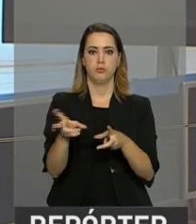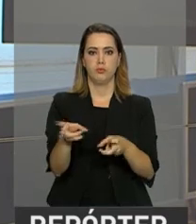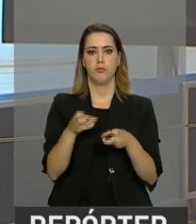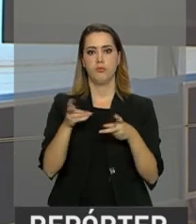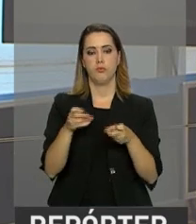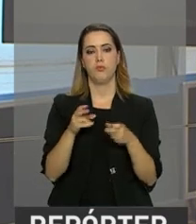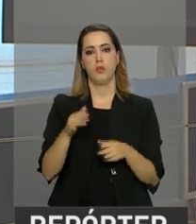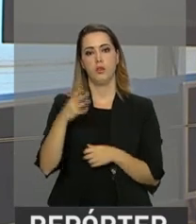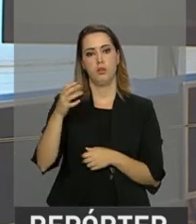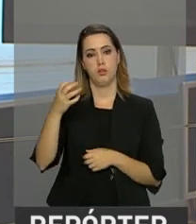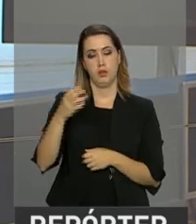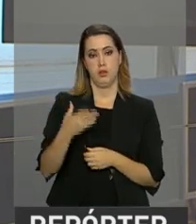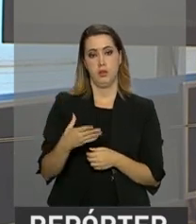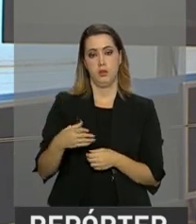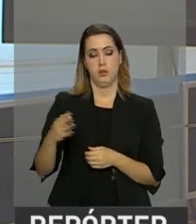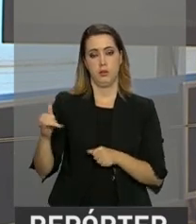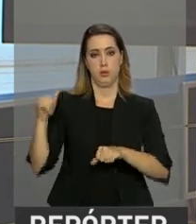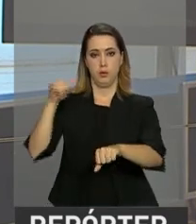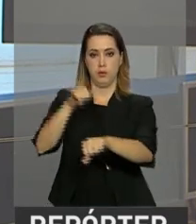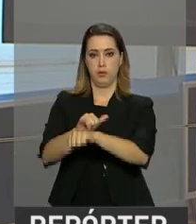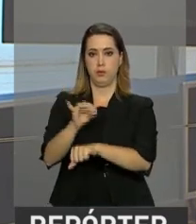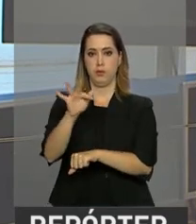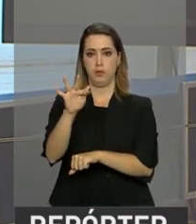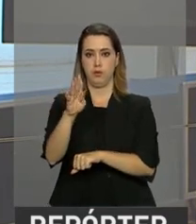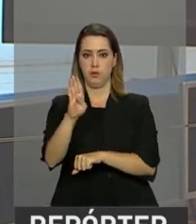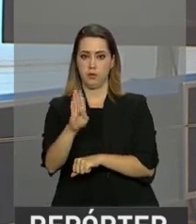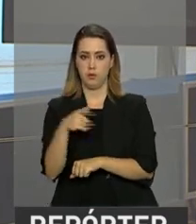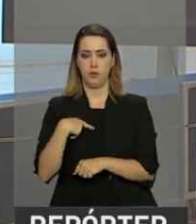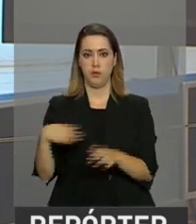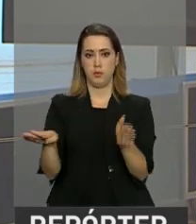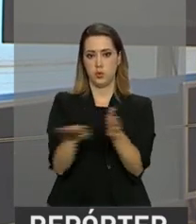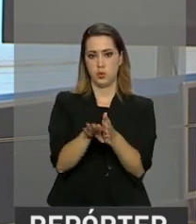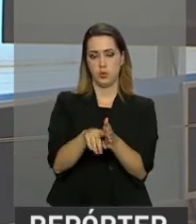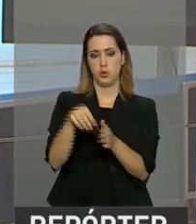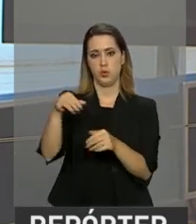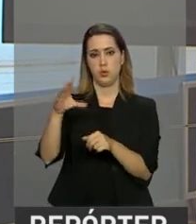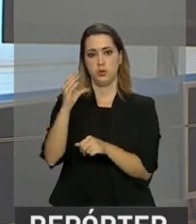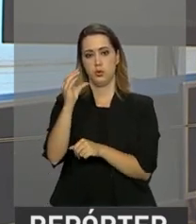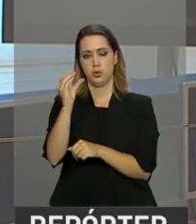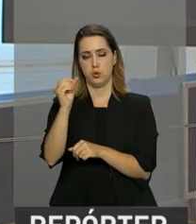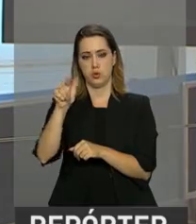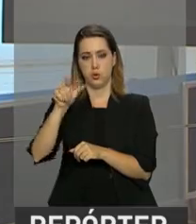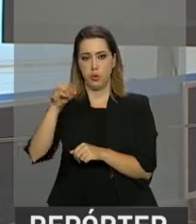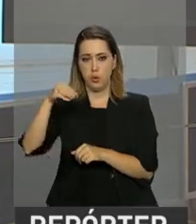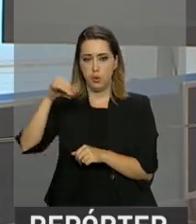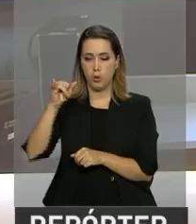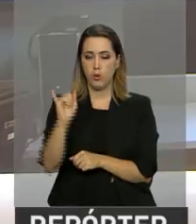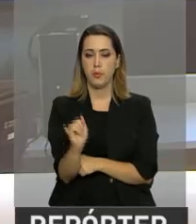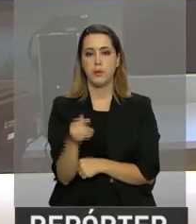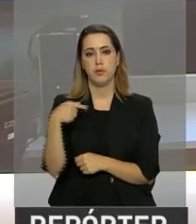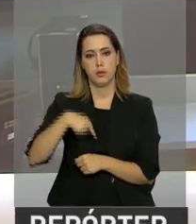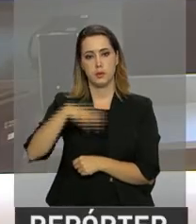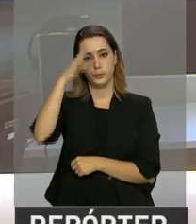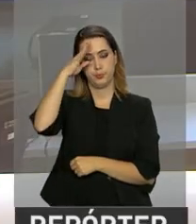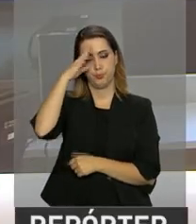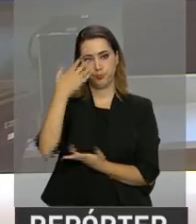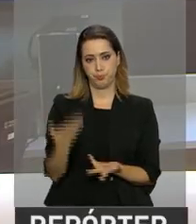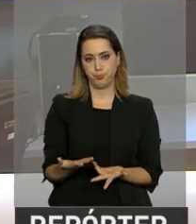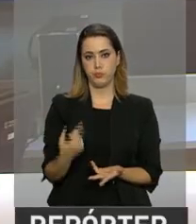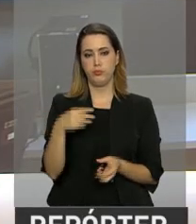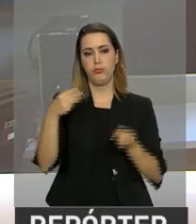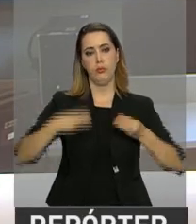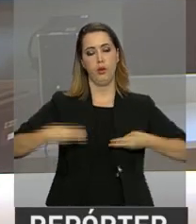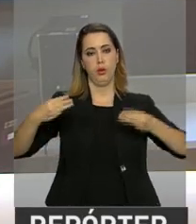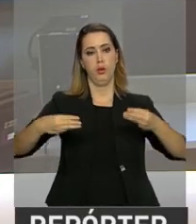da FAB com autoridades e parentes das vítimas chegue a Medellín, na Colômbia, na madrugada desta quarta-feira. O Ministério das